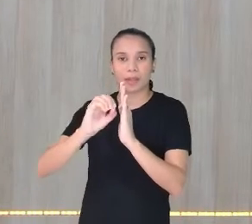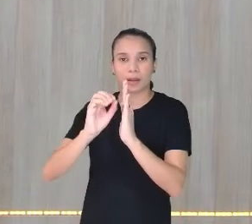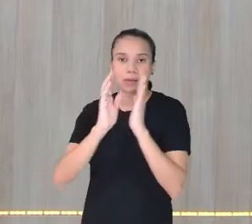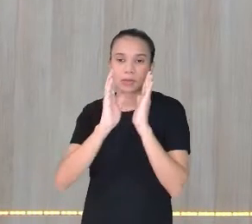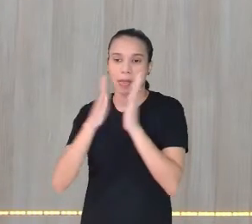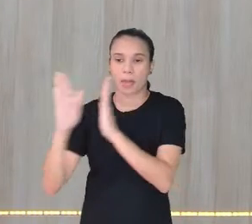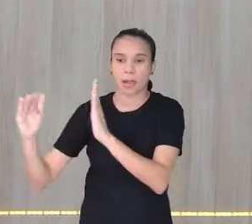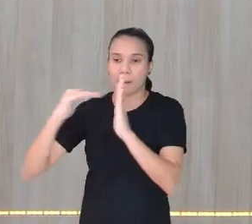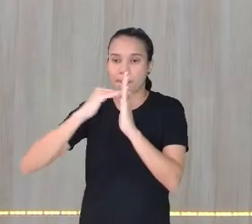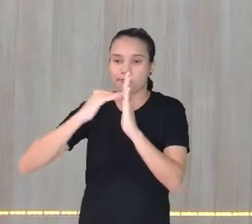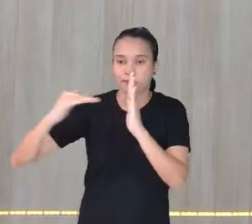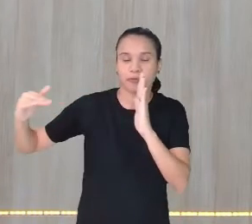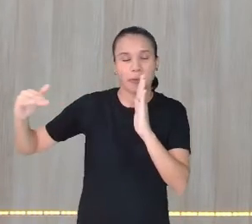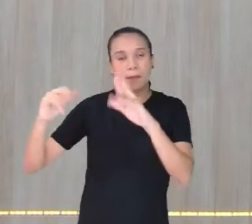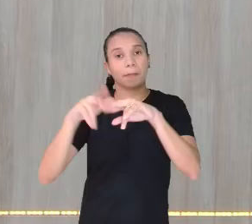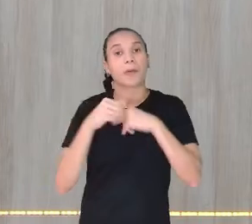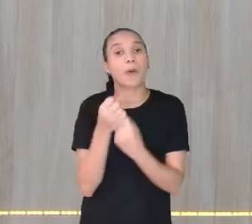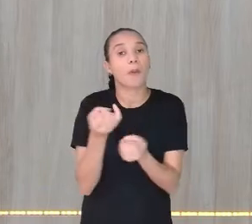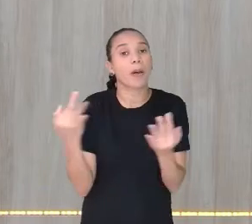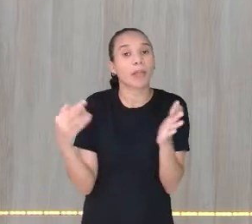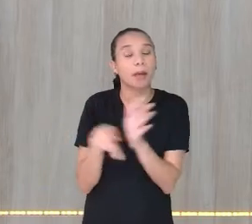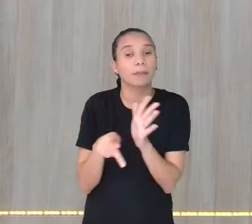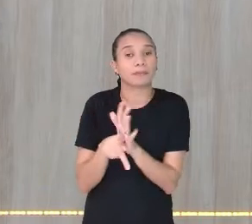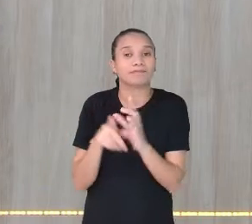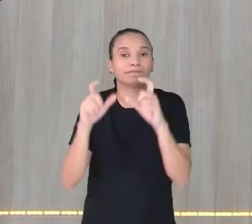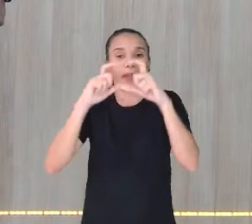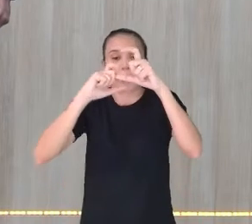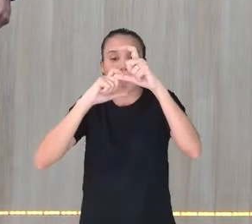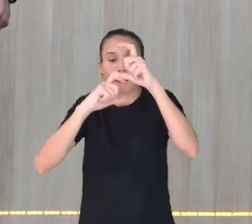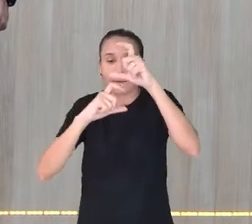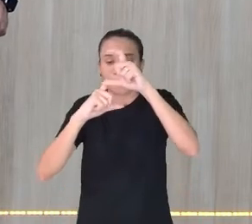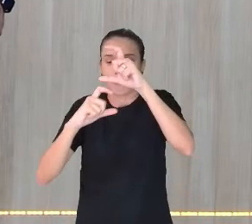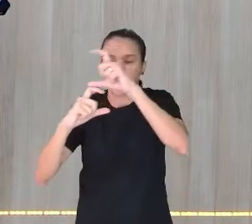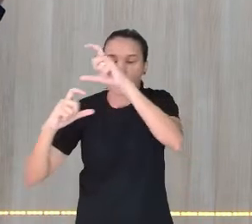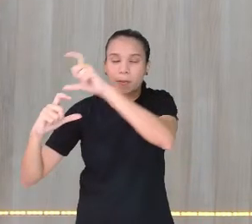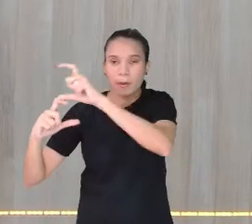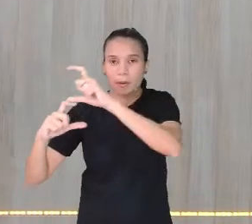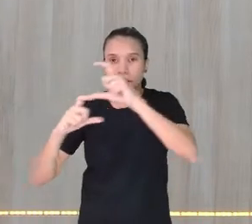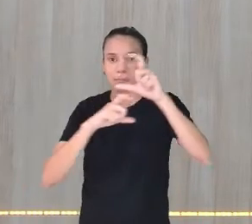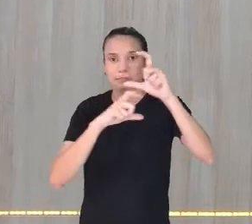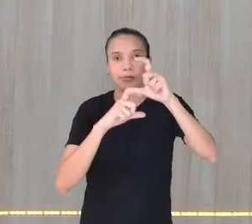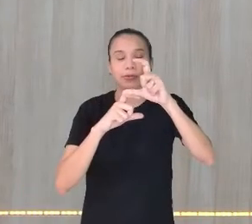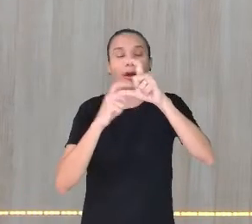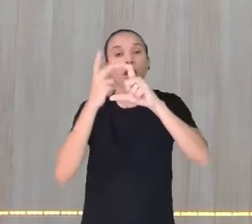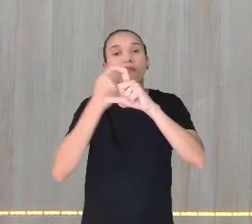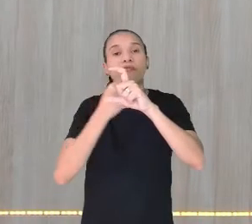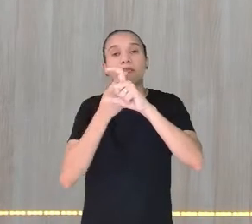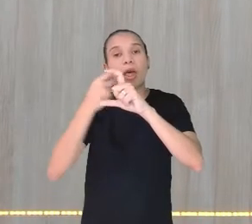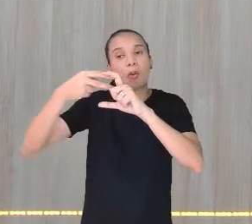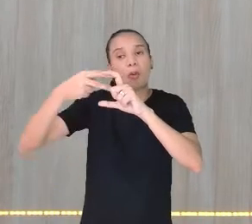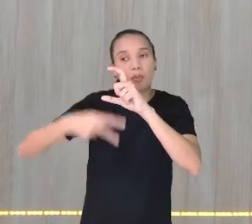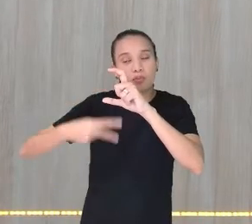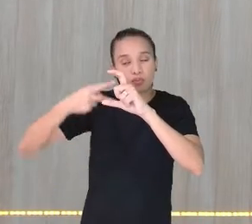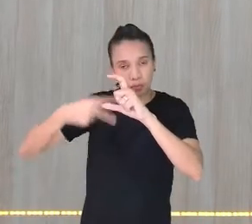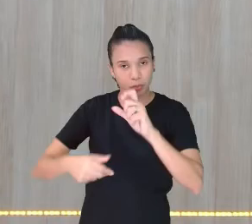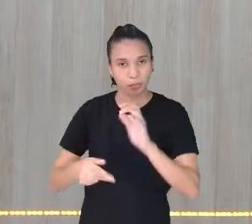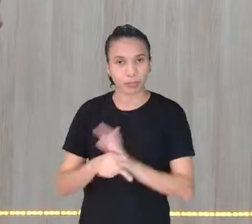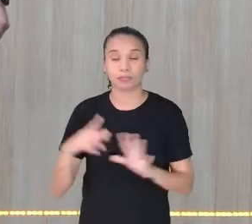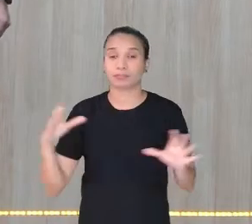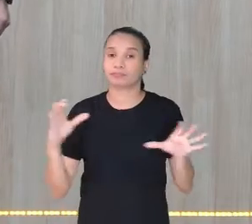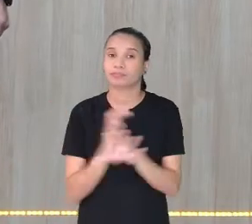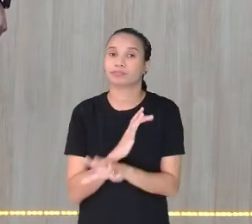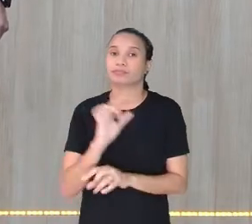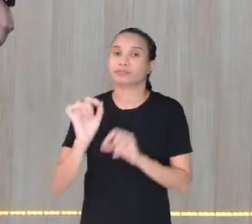de 10. E a quantidade de retângulos que estão pintados aí de vermelho são 2, num total de